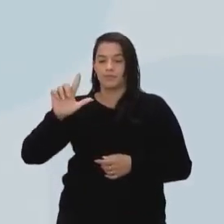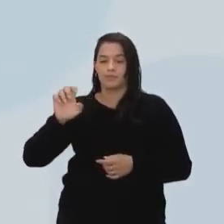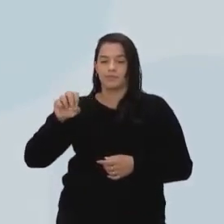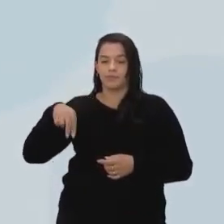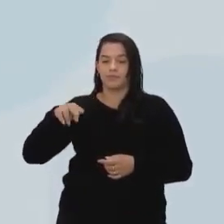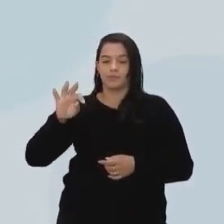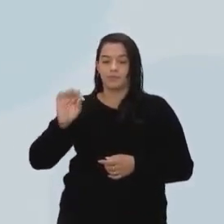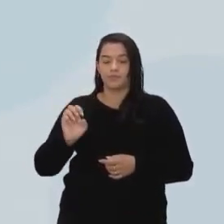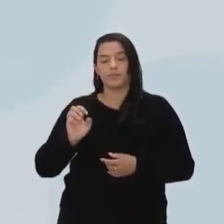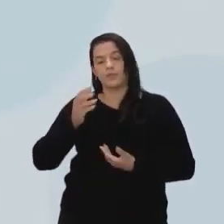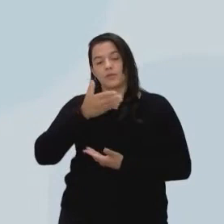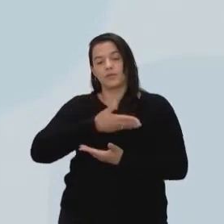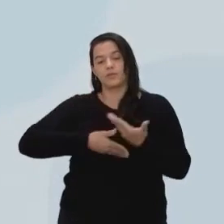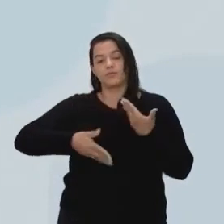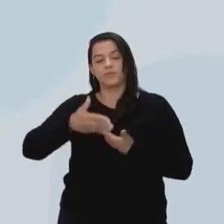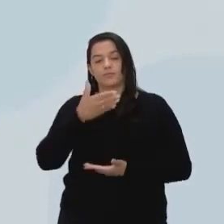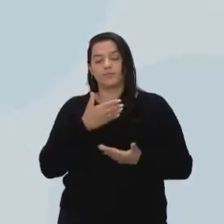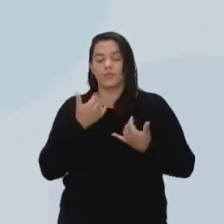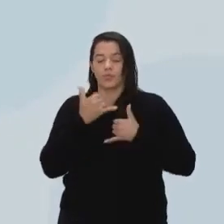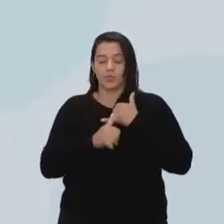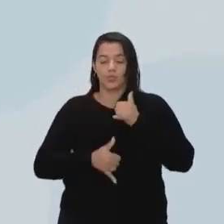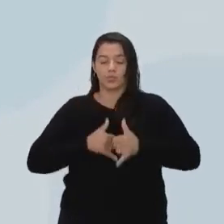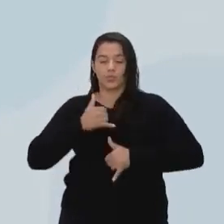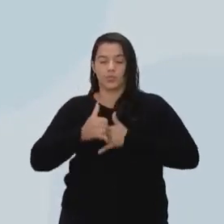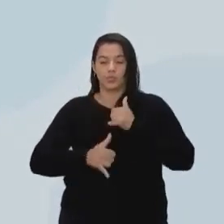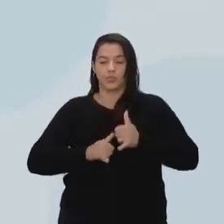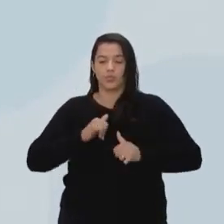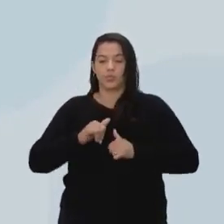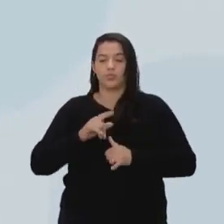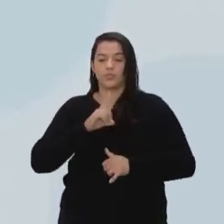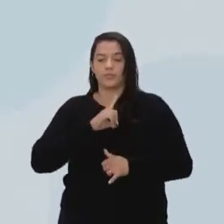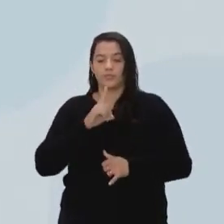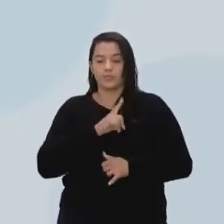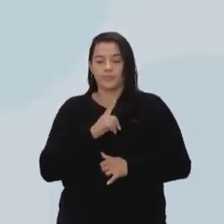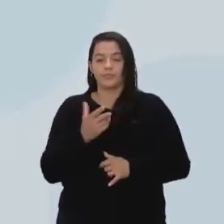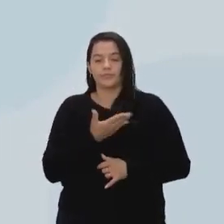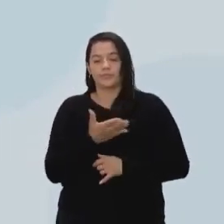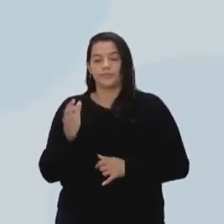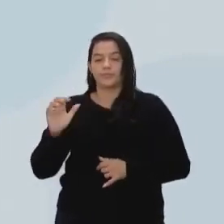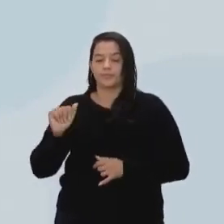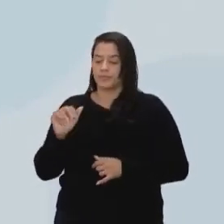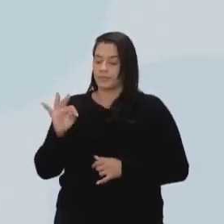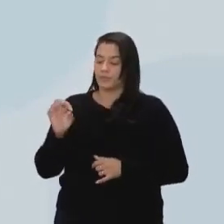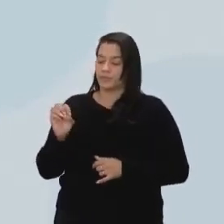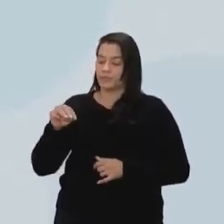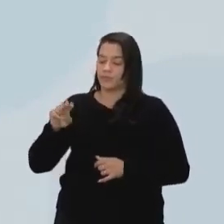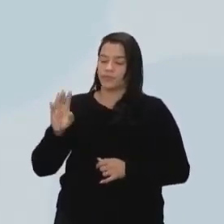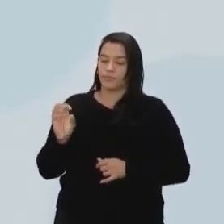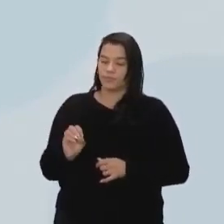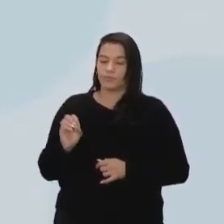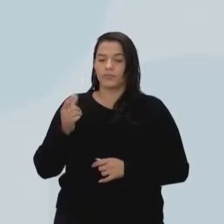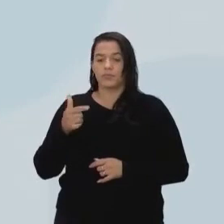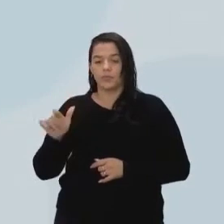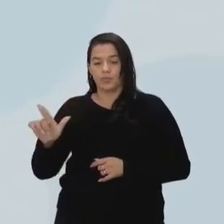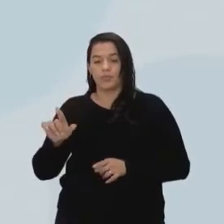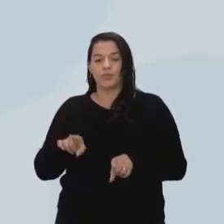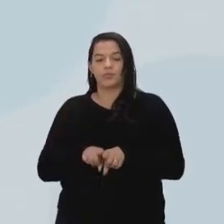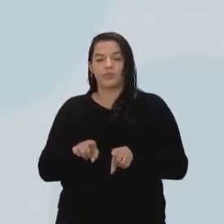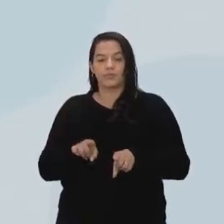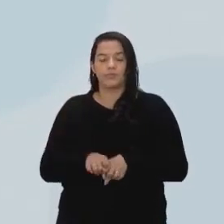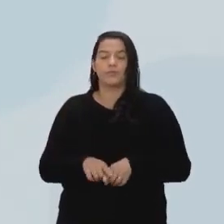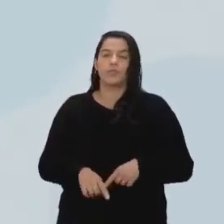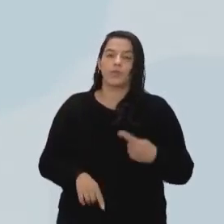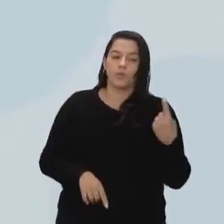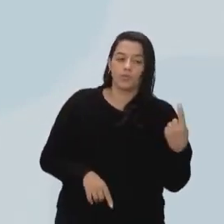que um compartilhamento de elétron, de cargas negativas, de um átomo com outro átomo. Então, toda vez que